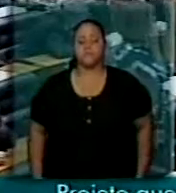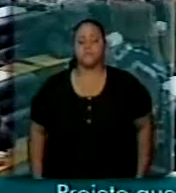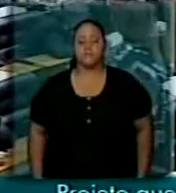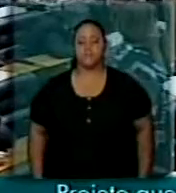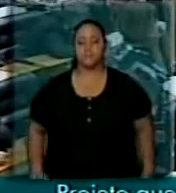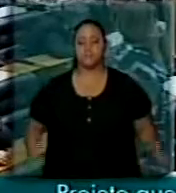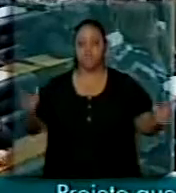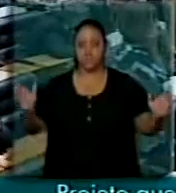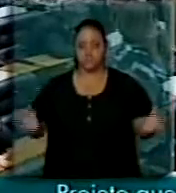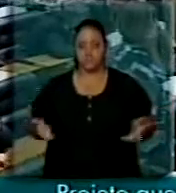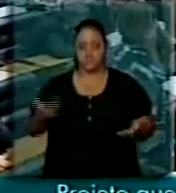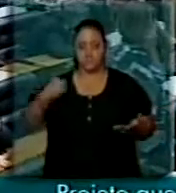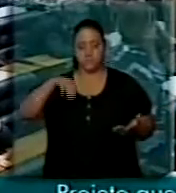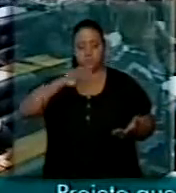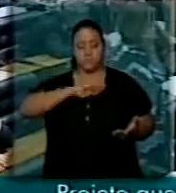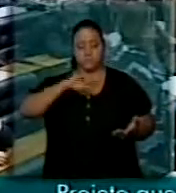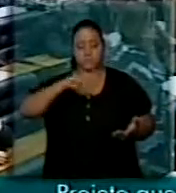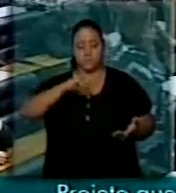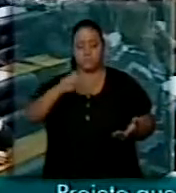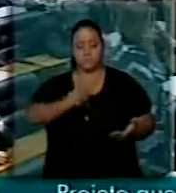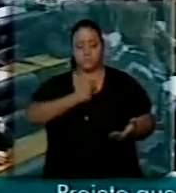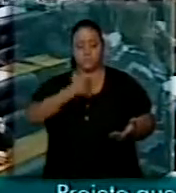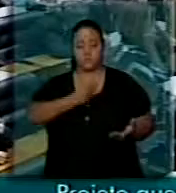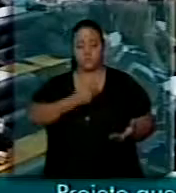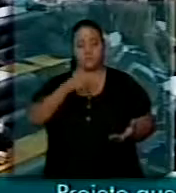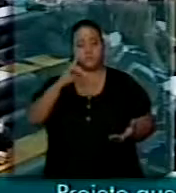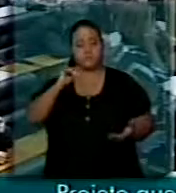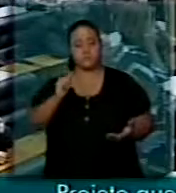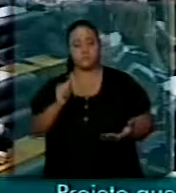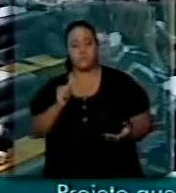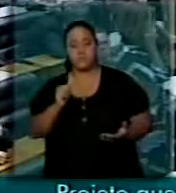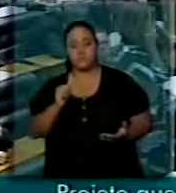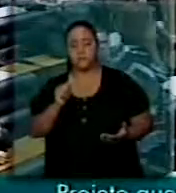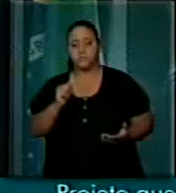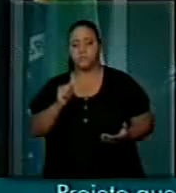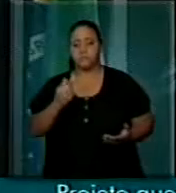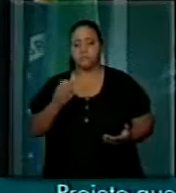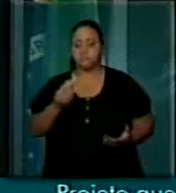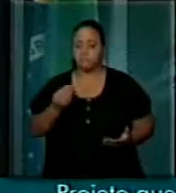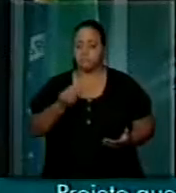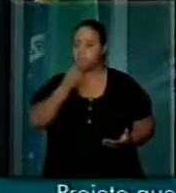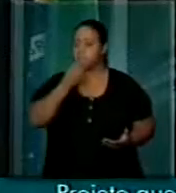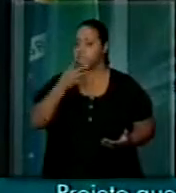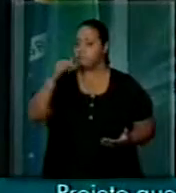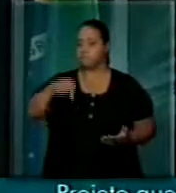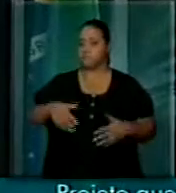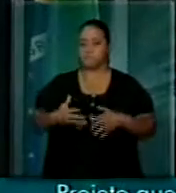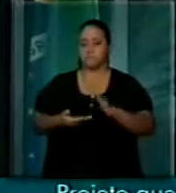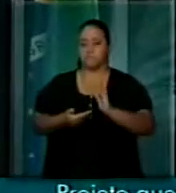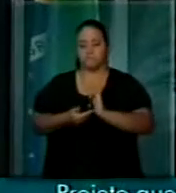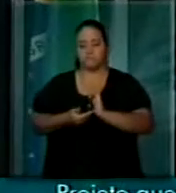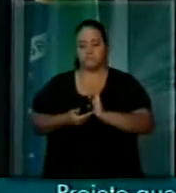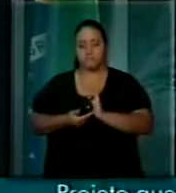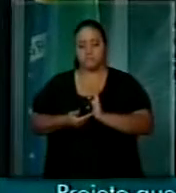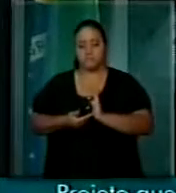hoje nós estamos vivendo um dia muito positivo aqui na Câmara.